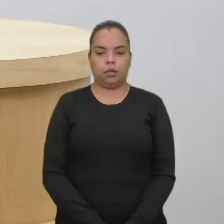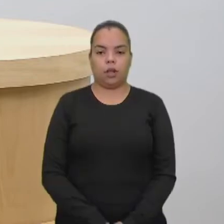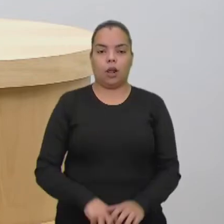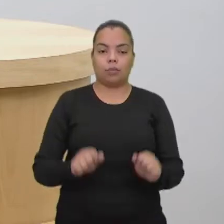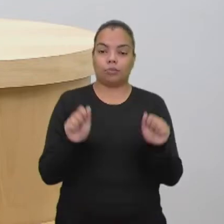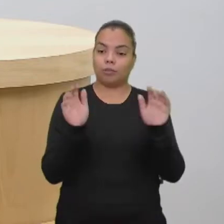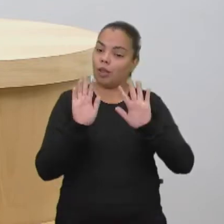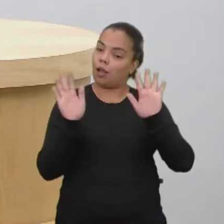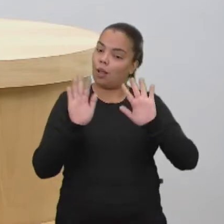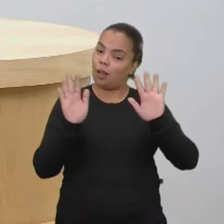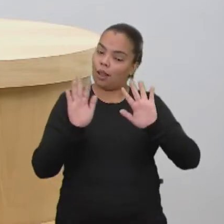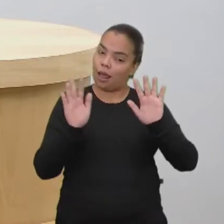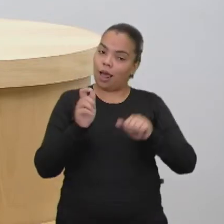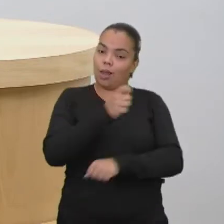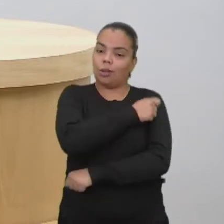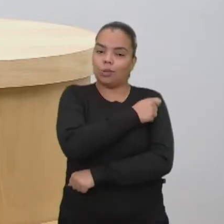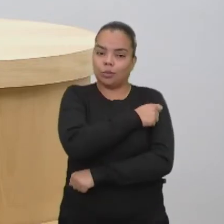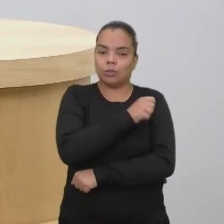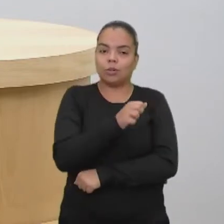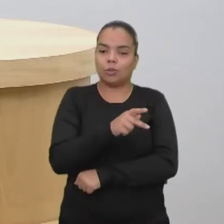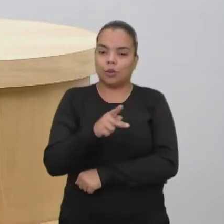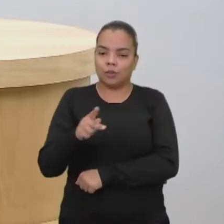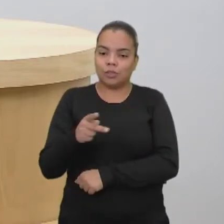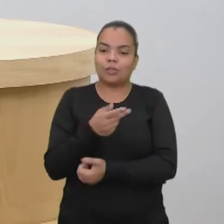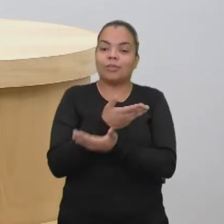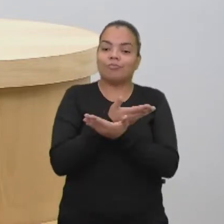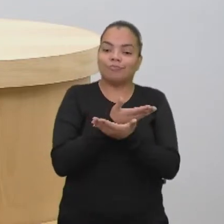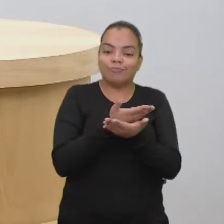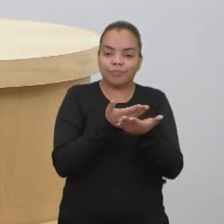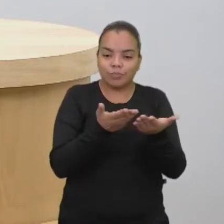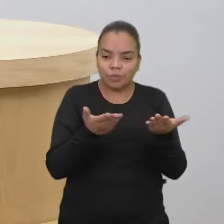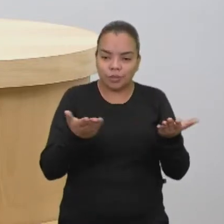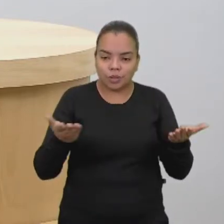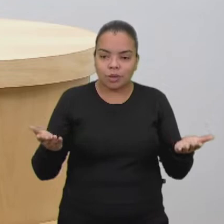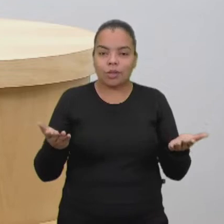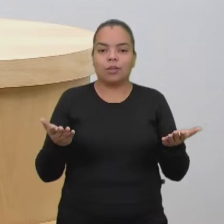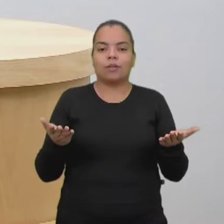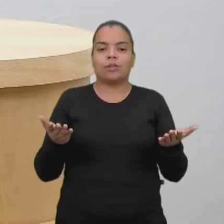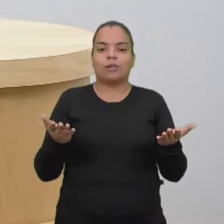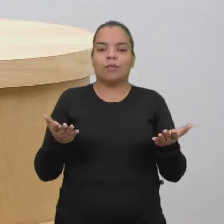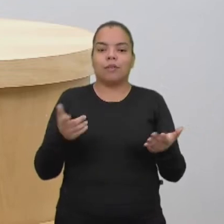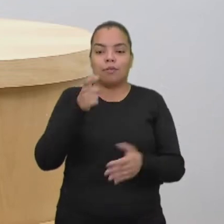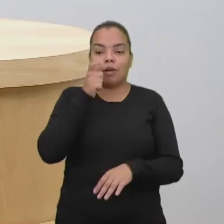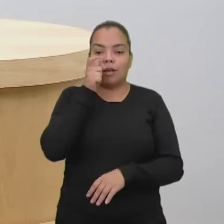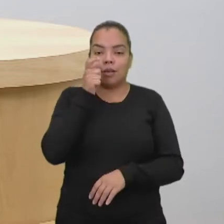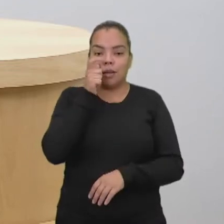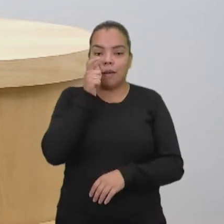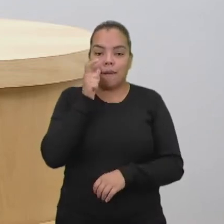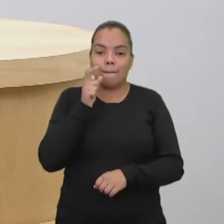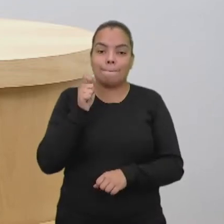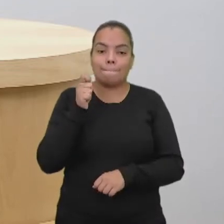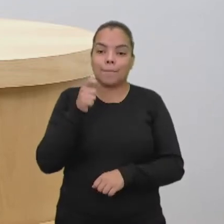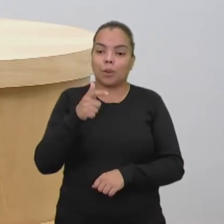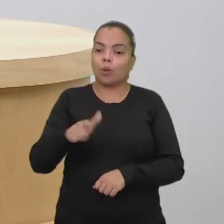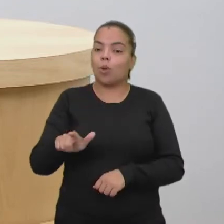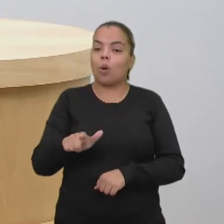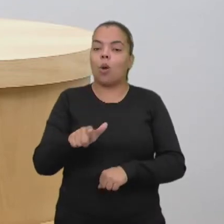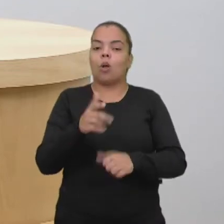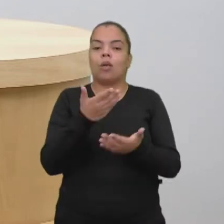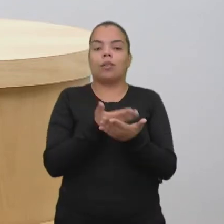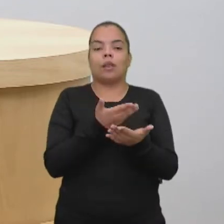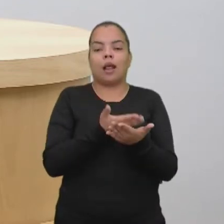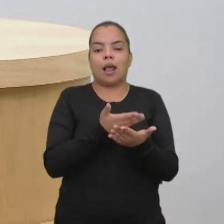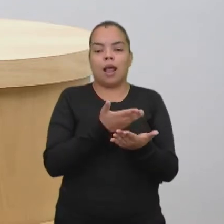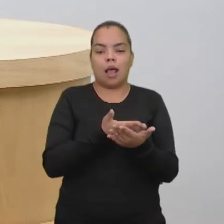Olá, alunos, professores e a todos que irão acompanhar a mais uma aula, né, da segunda série, aí, falando aí do novo ensino